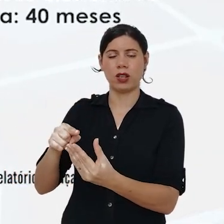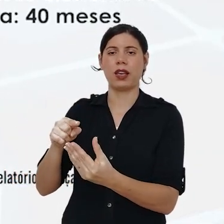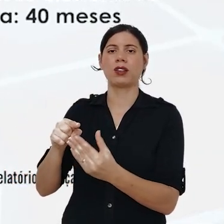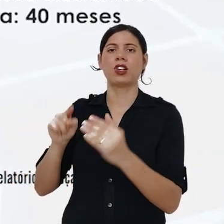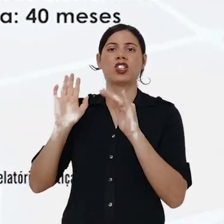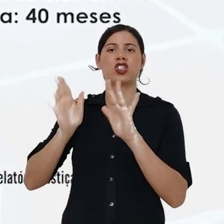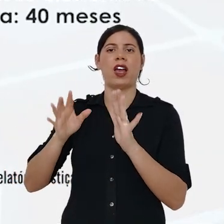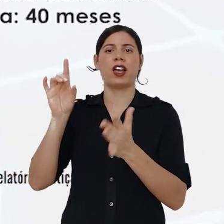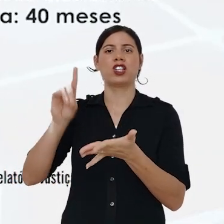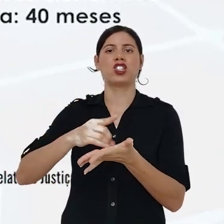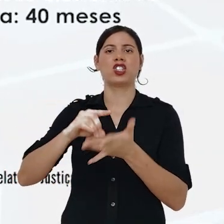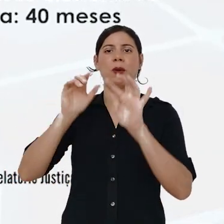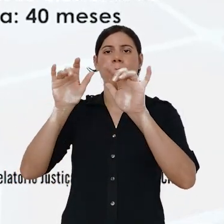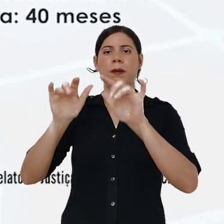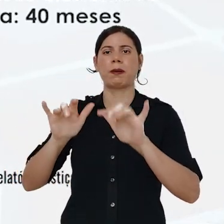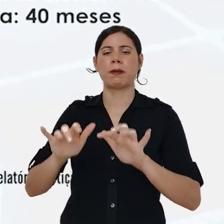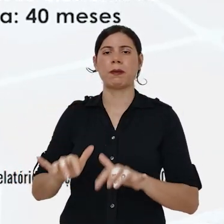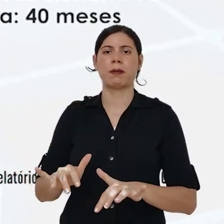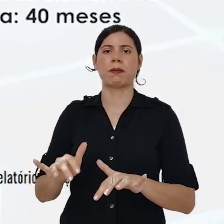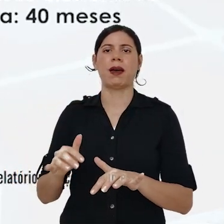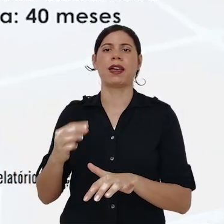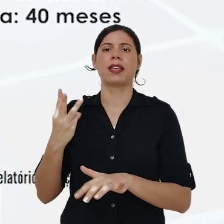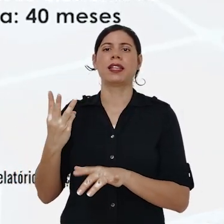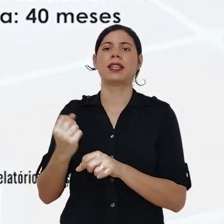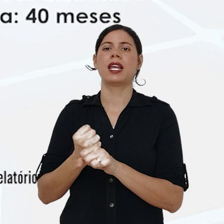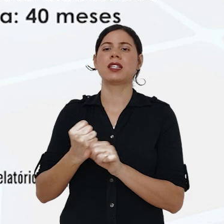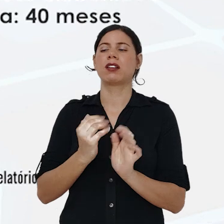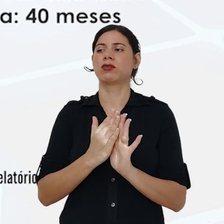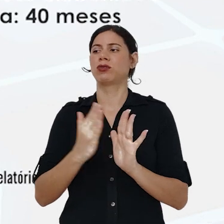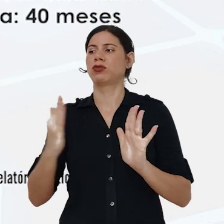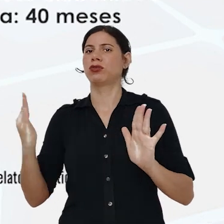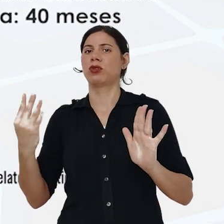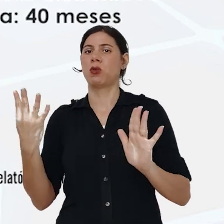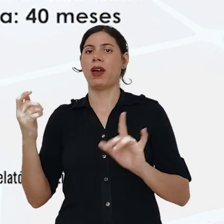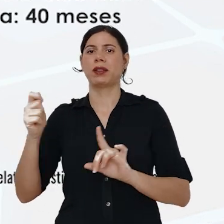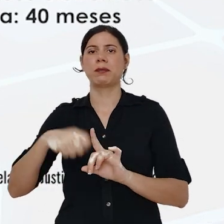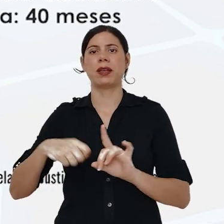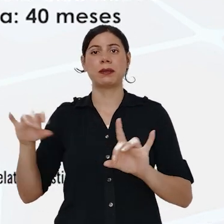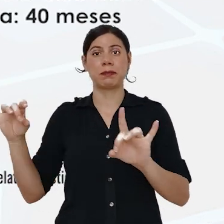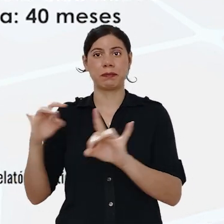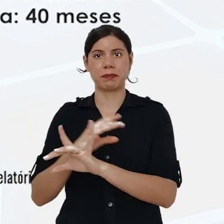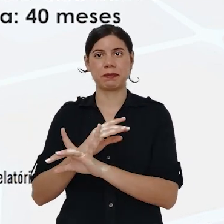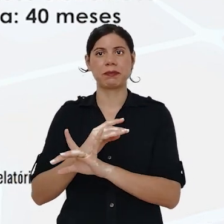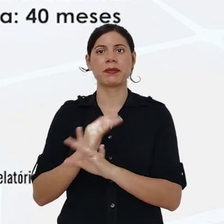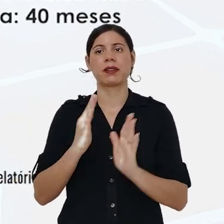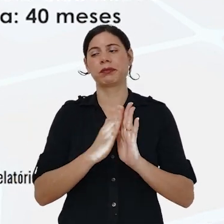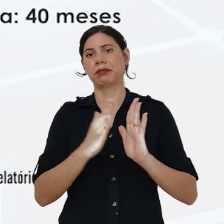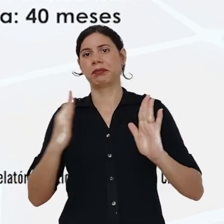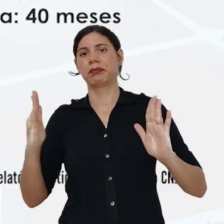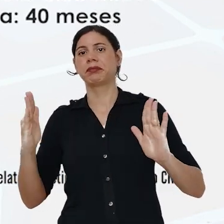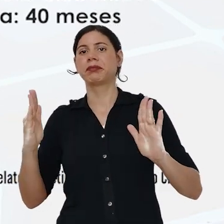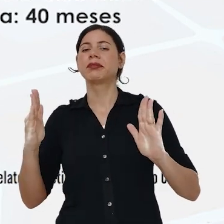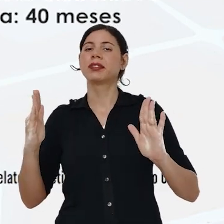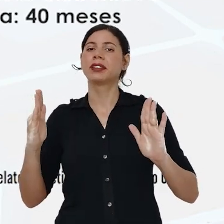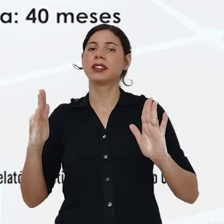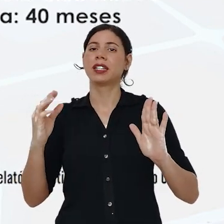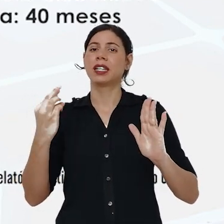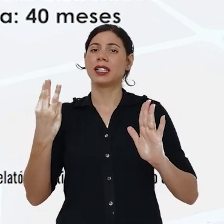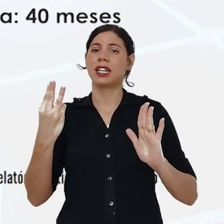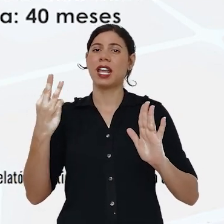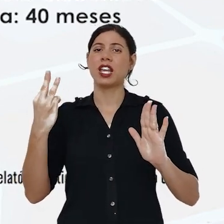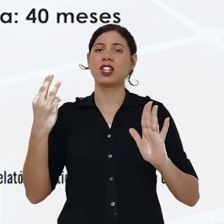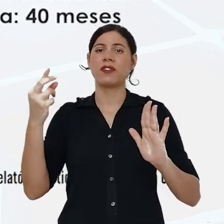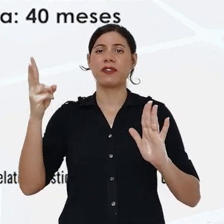processos eram eletrônicos, com tramitação média de 3 anos e 4 meses, ou seja, uma duração